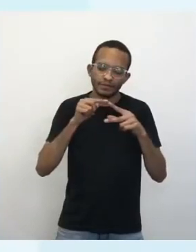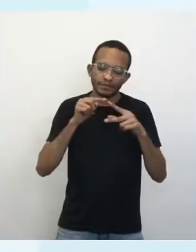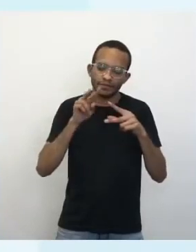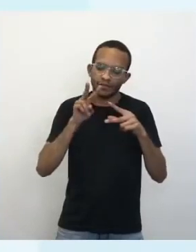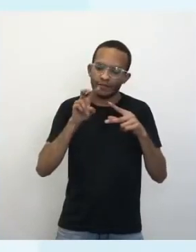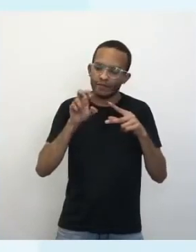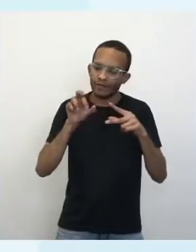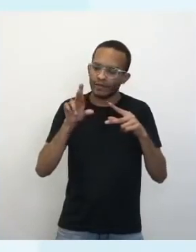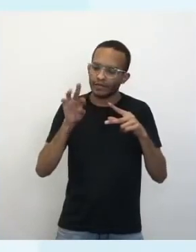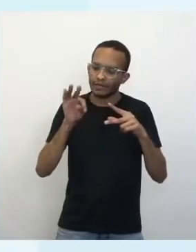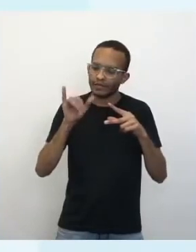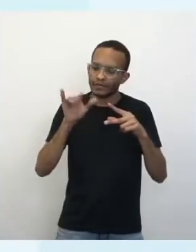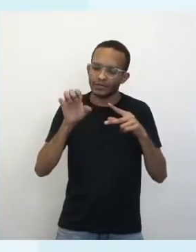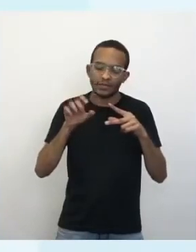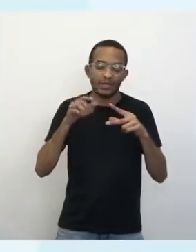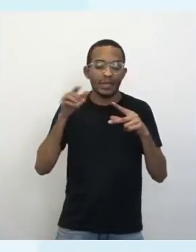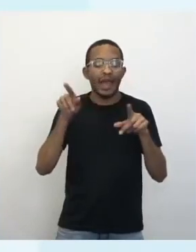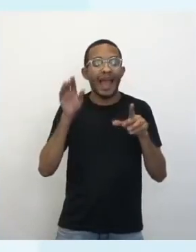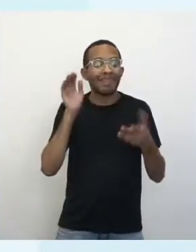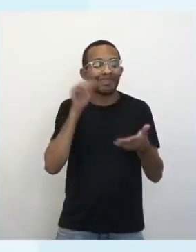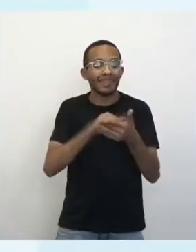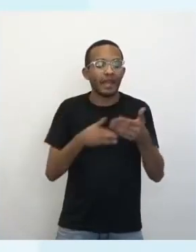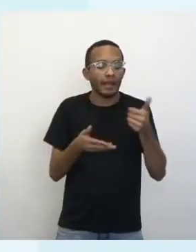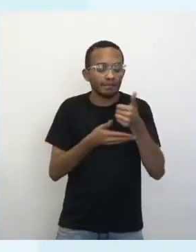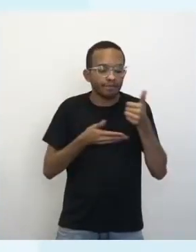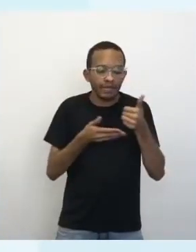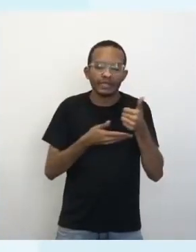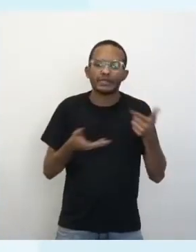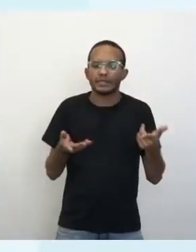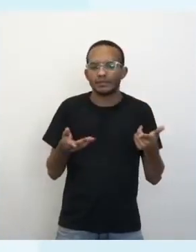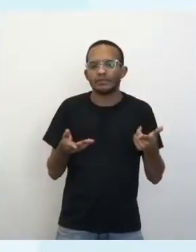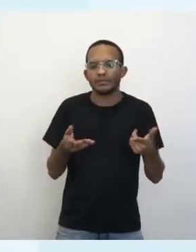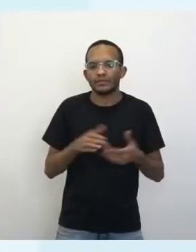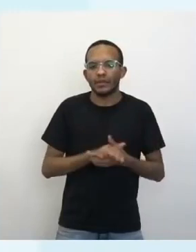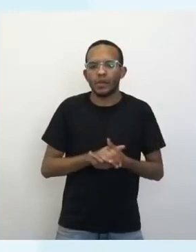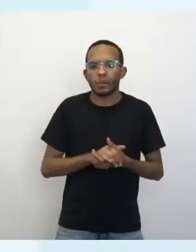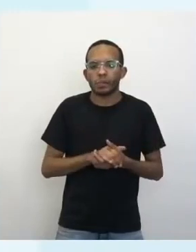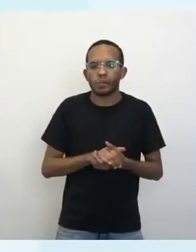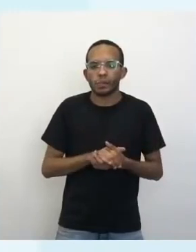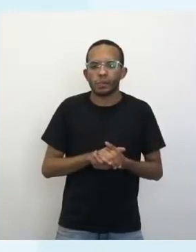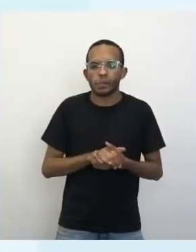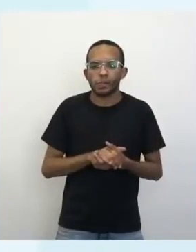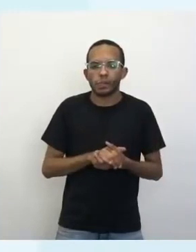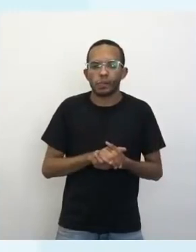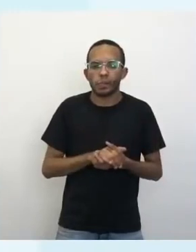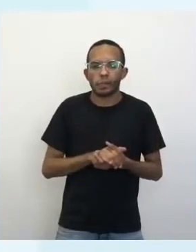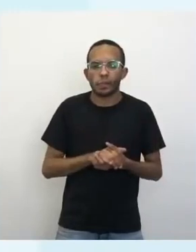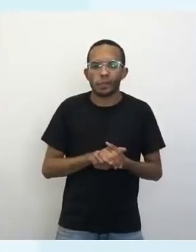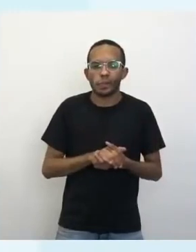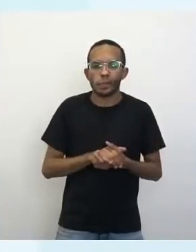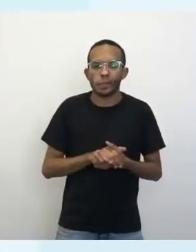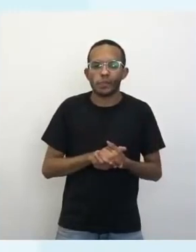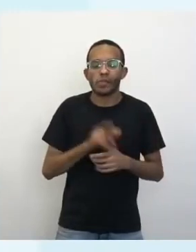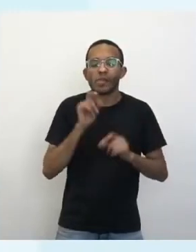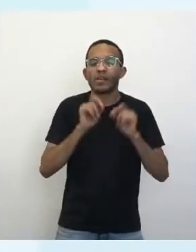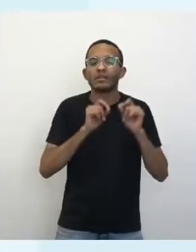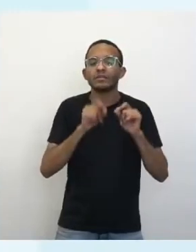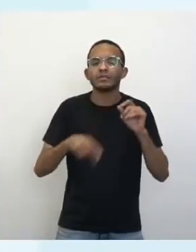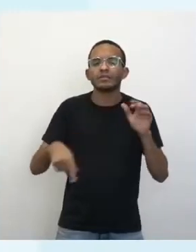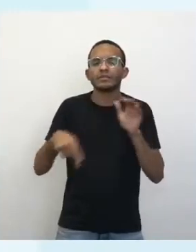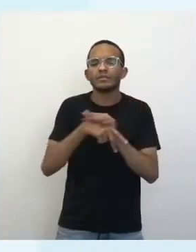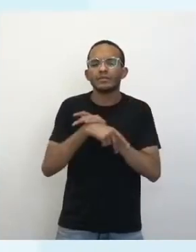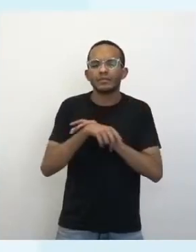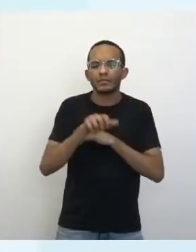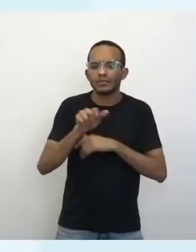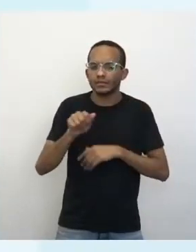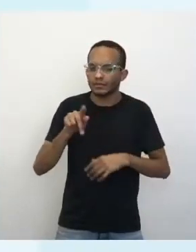ângulo reto, ok? Esse pontinho não sai onde eu quero, né? Bom, aí então eu vou pensar em quem é a apótema